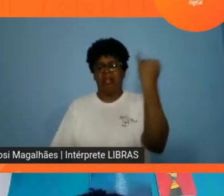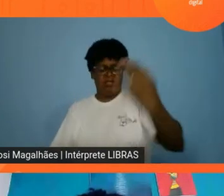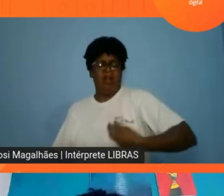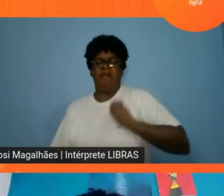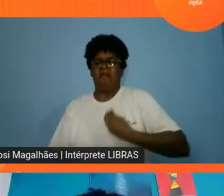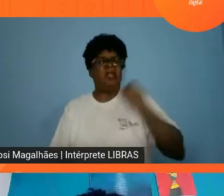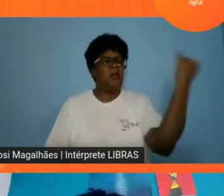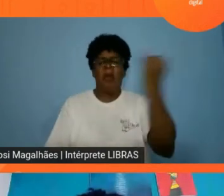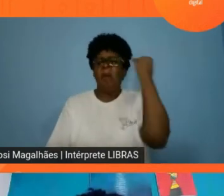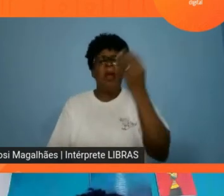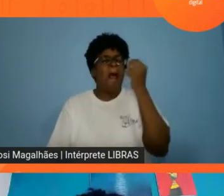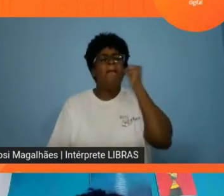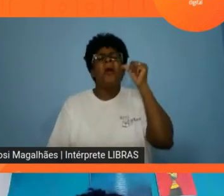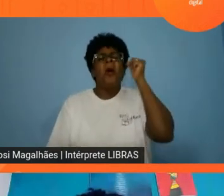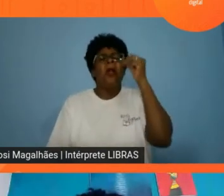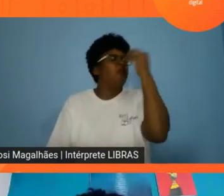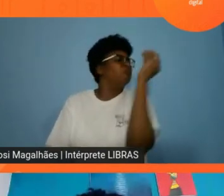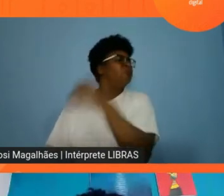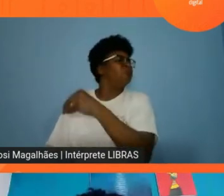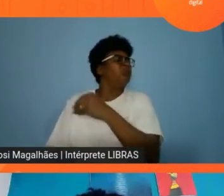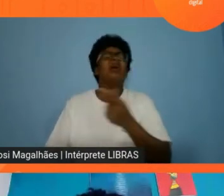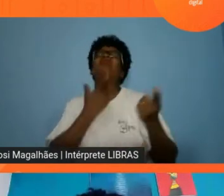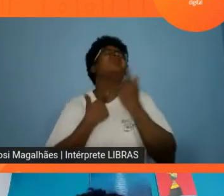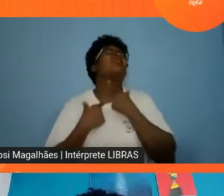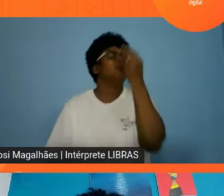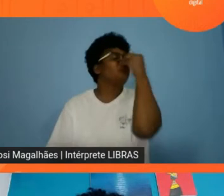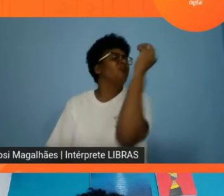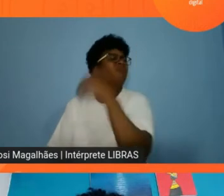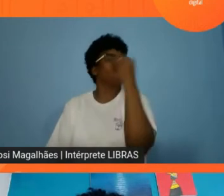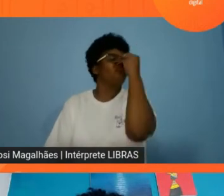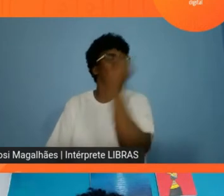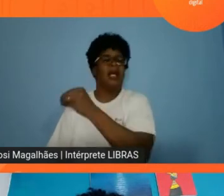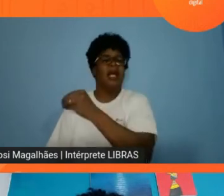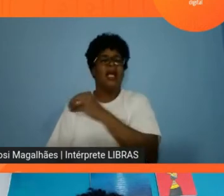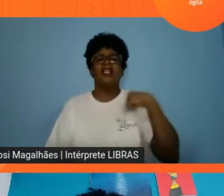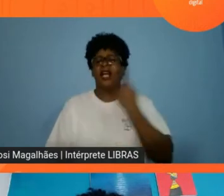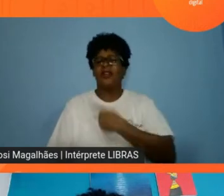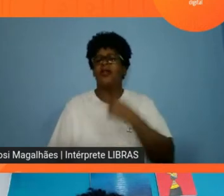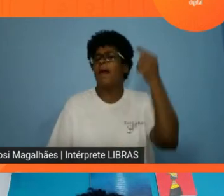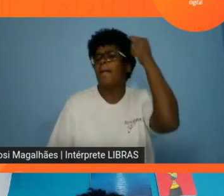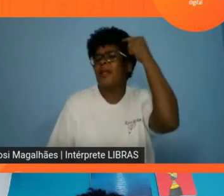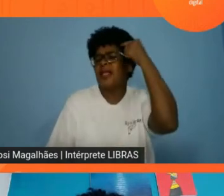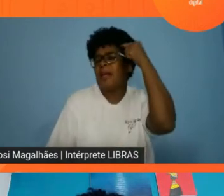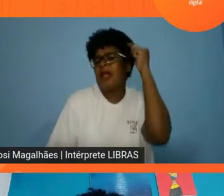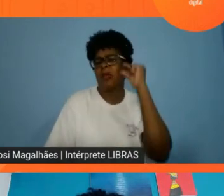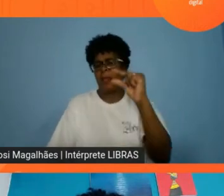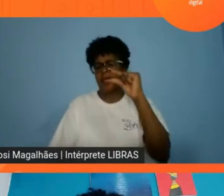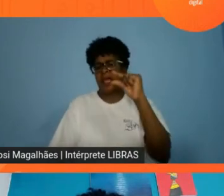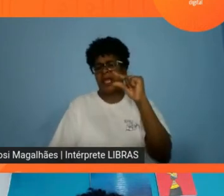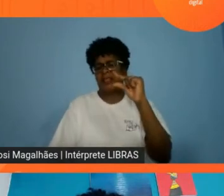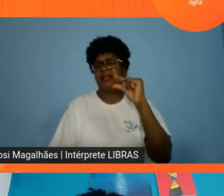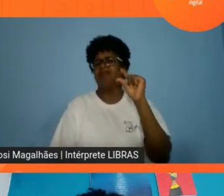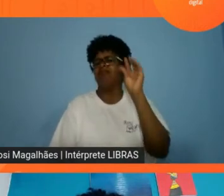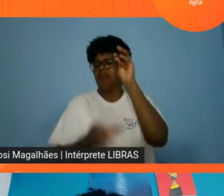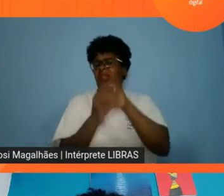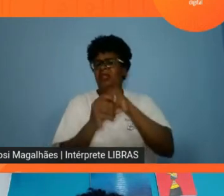é descartável, ele não é desejável e que a nossa perspectiva ela é pequena diante da realidade. E uma vez